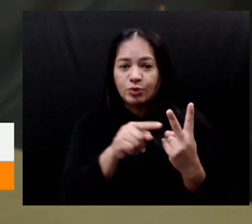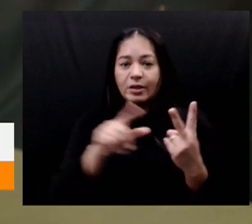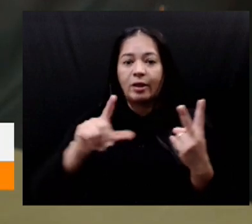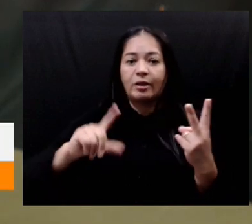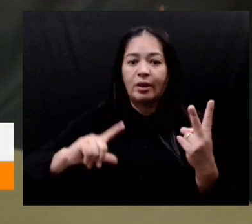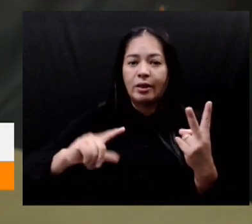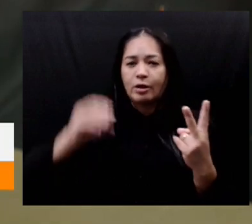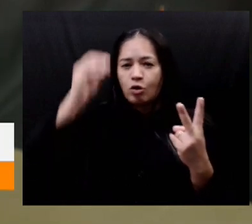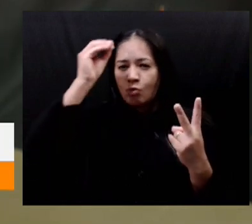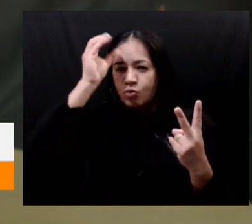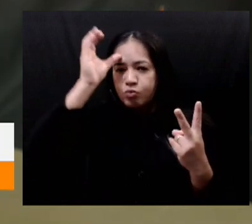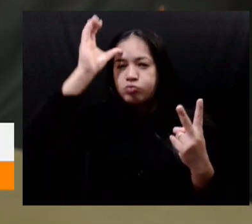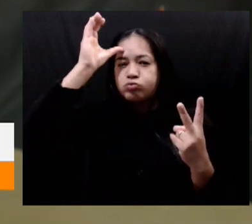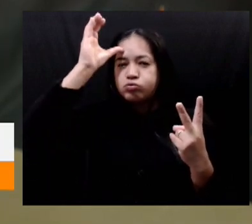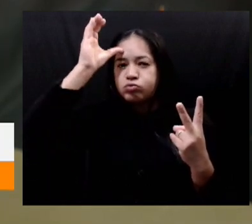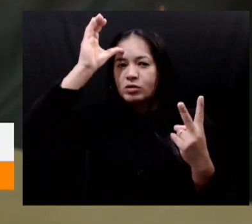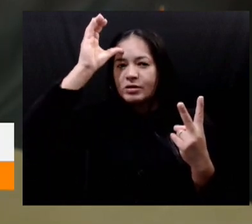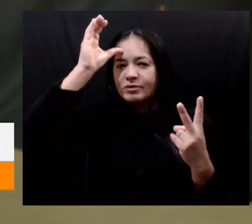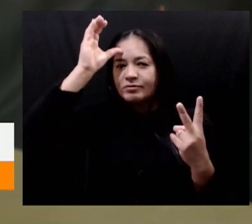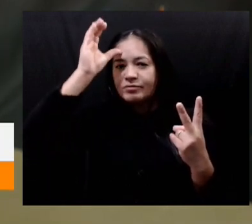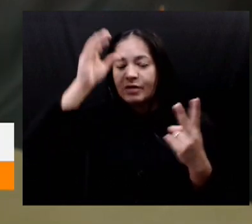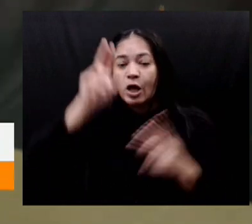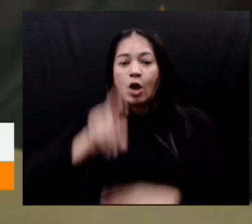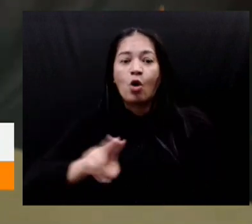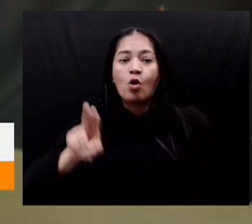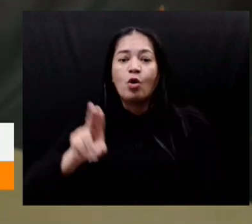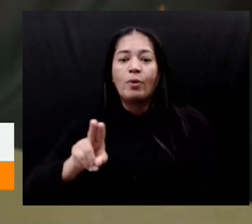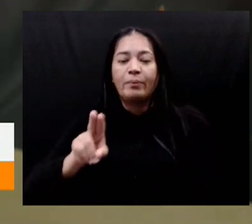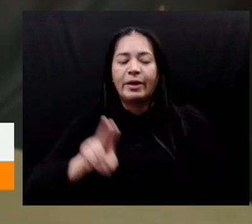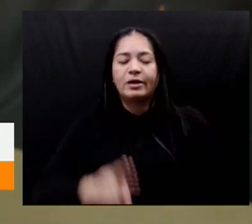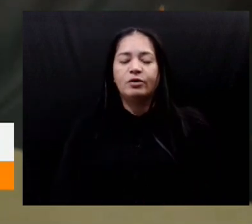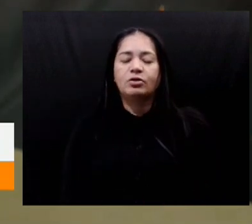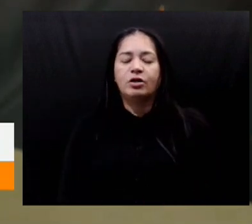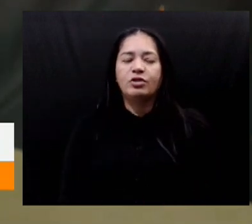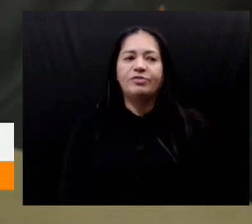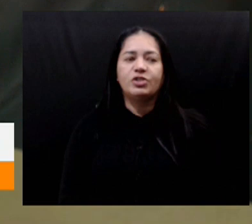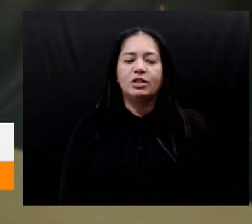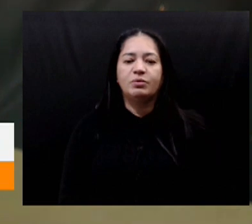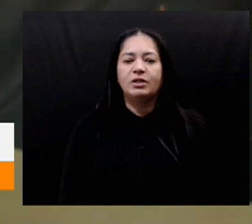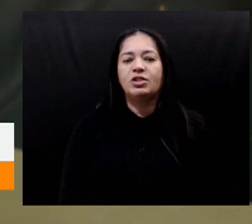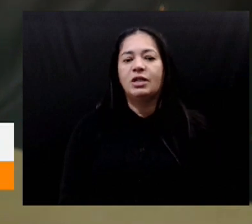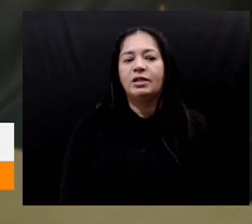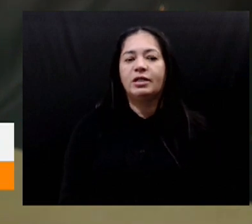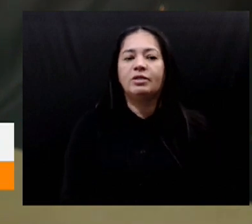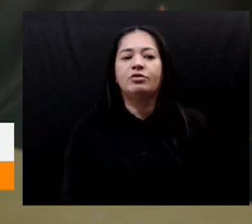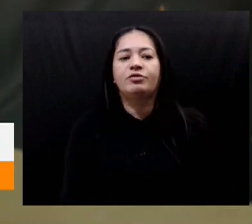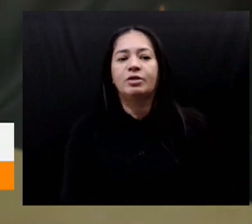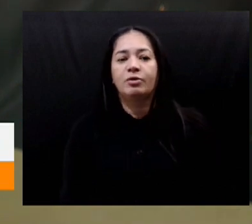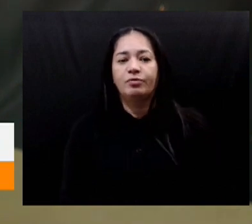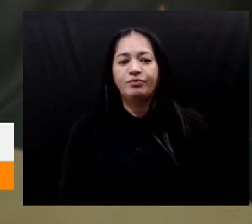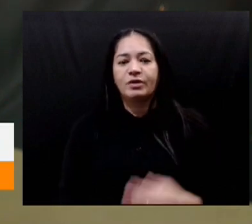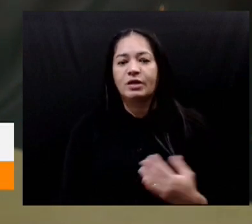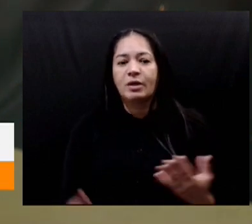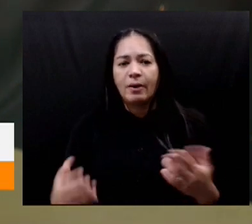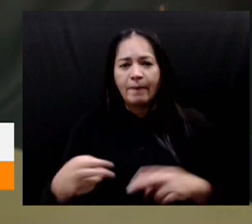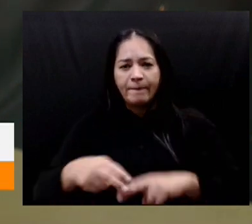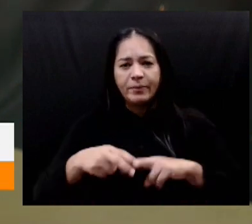E o conhecimento, elas usam esse conhecimento dentro do consultório. E elas se dispuseram a